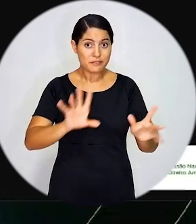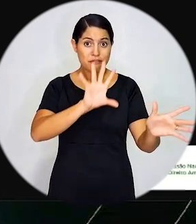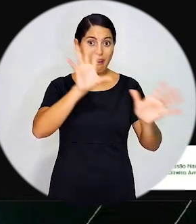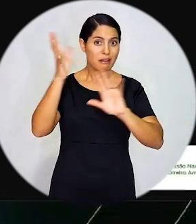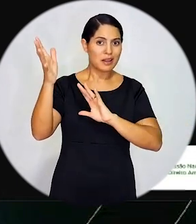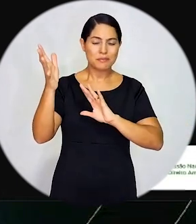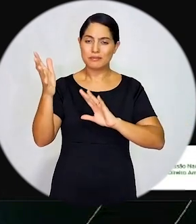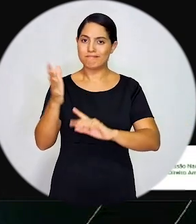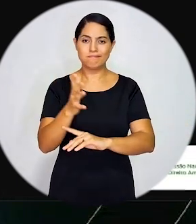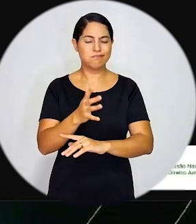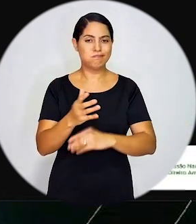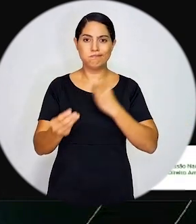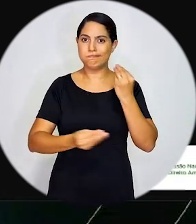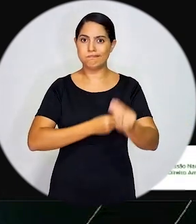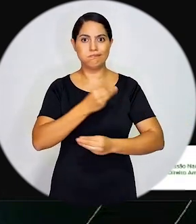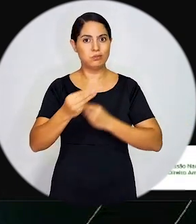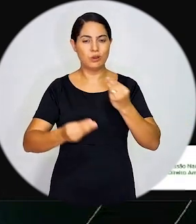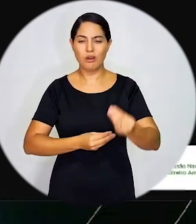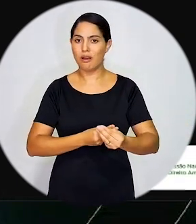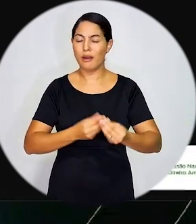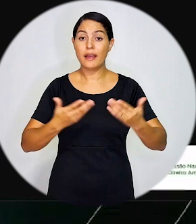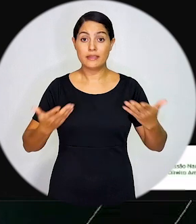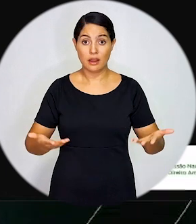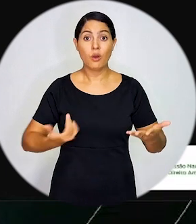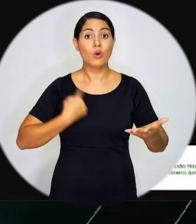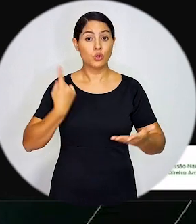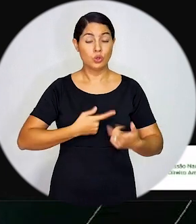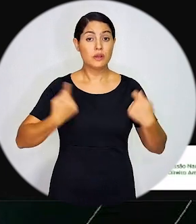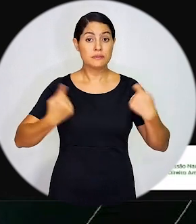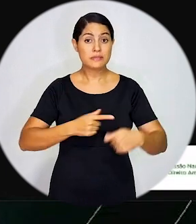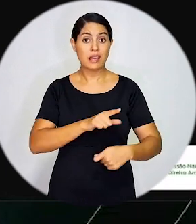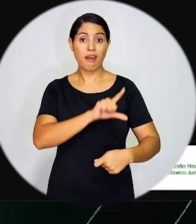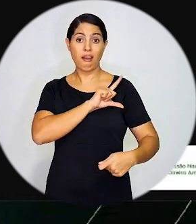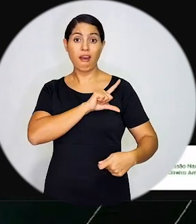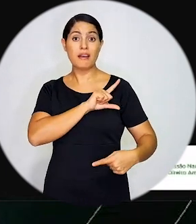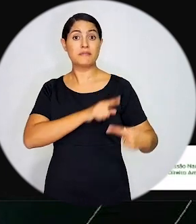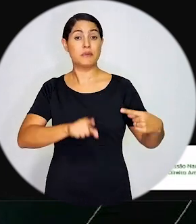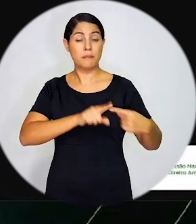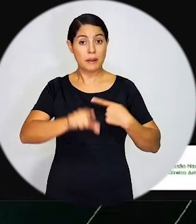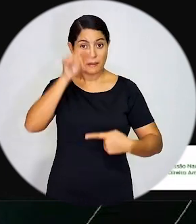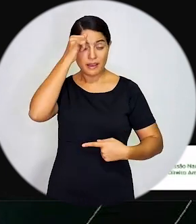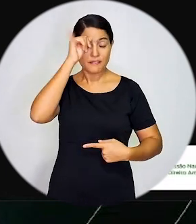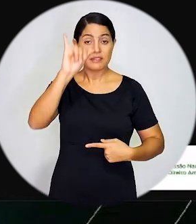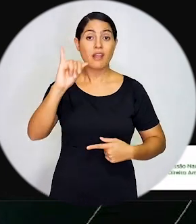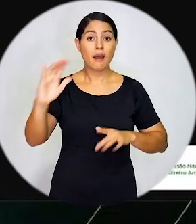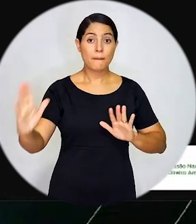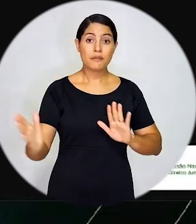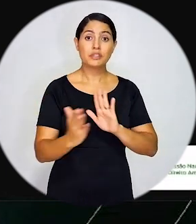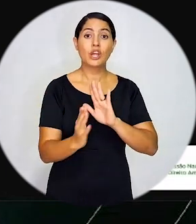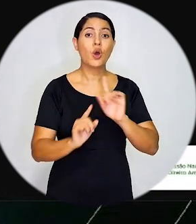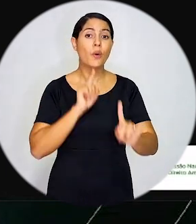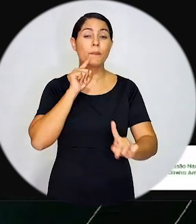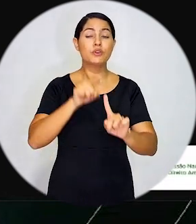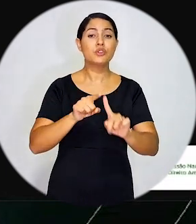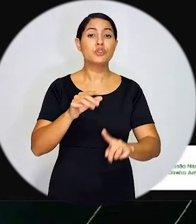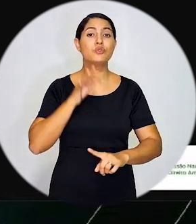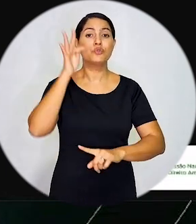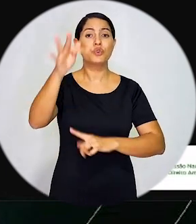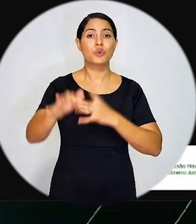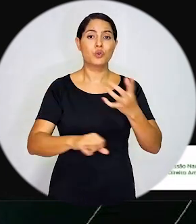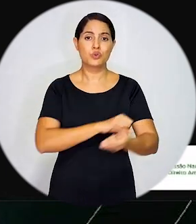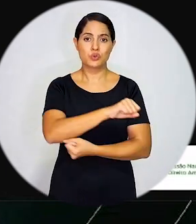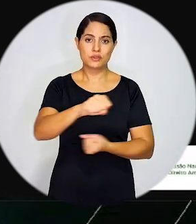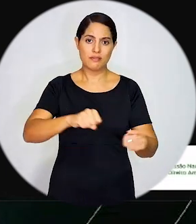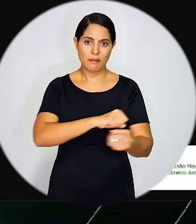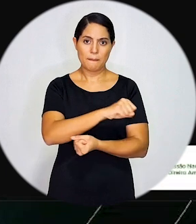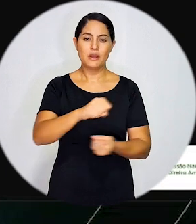dúvidas, portanto, que é urgente avançar com medidas imediatas para enfrentar essa crise e garantir um futuro